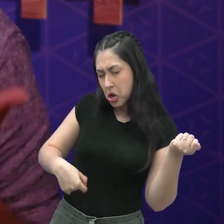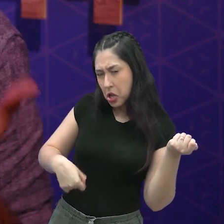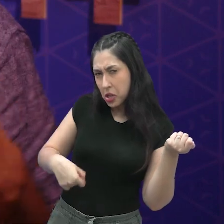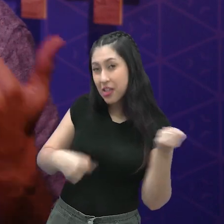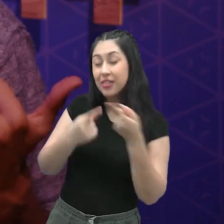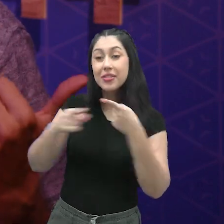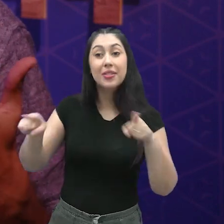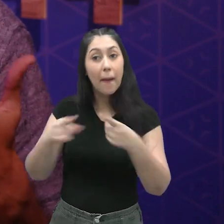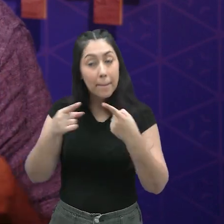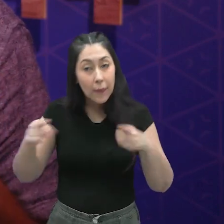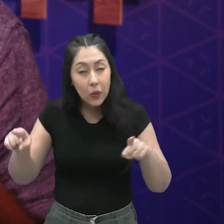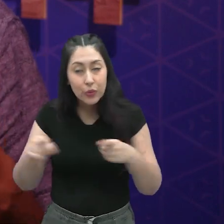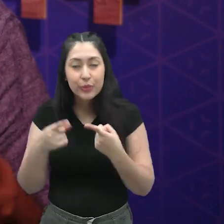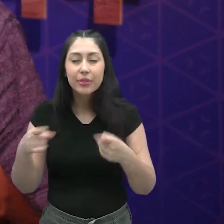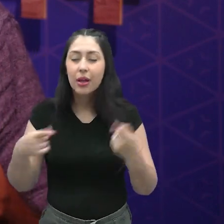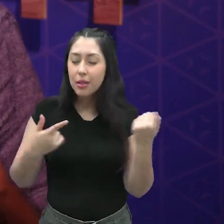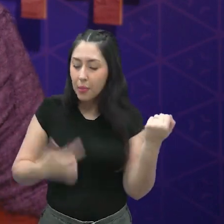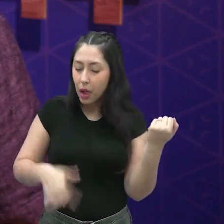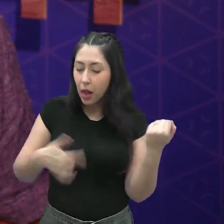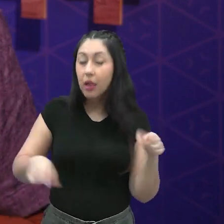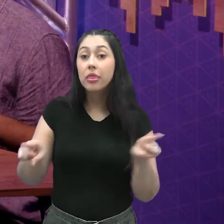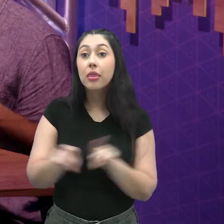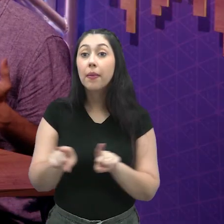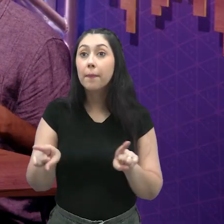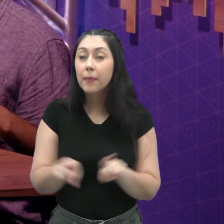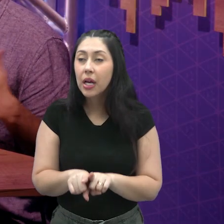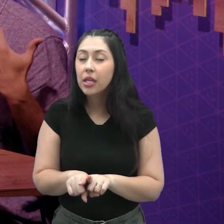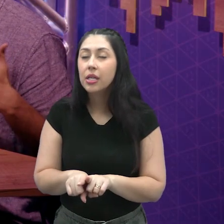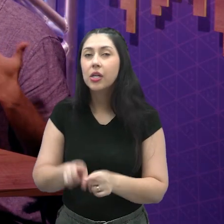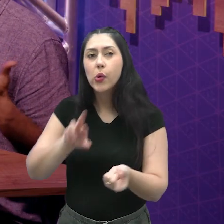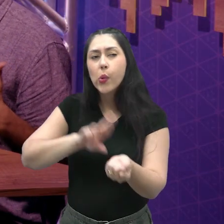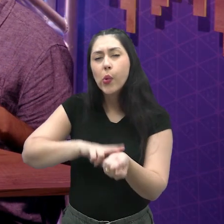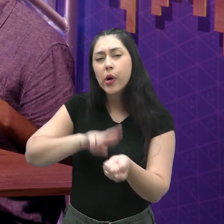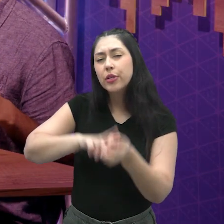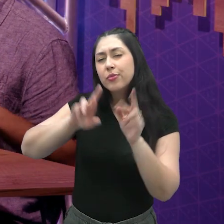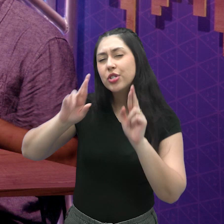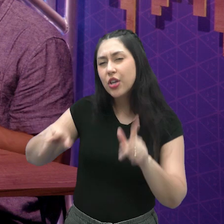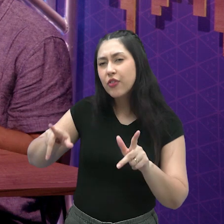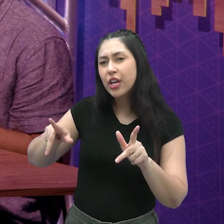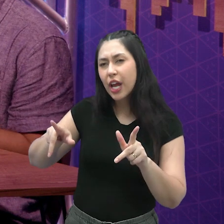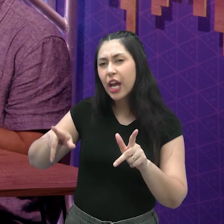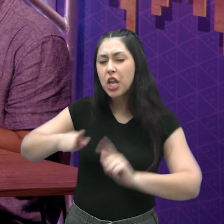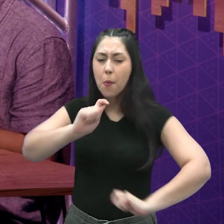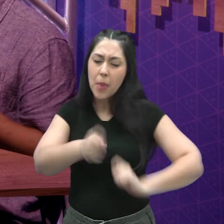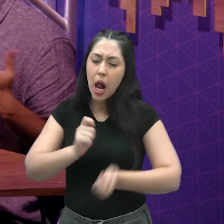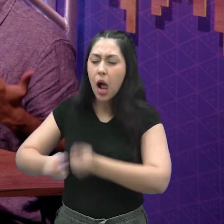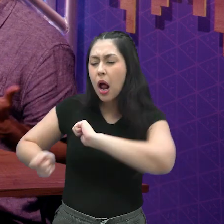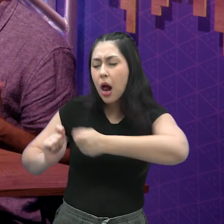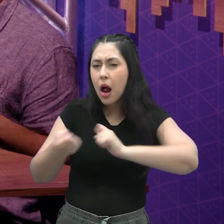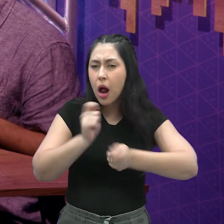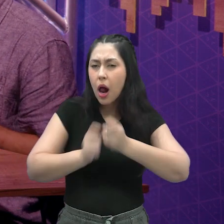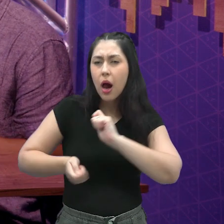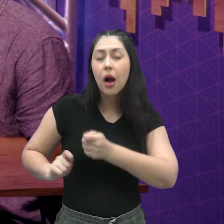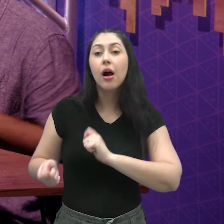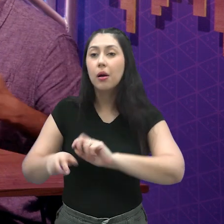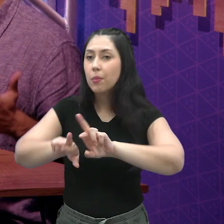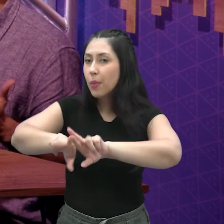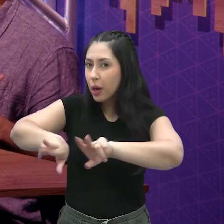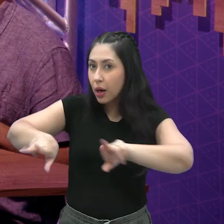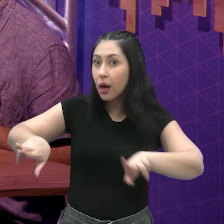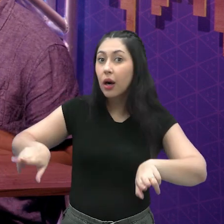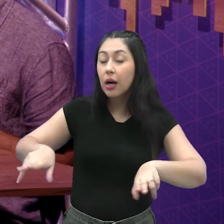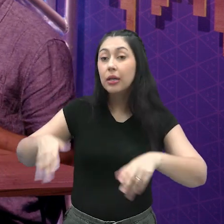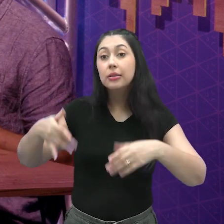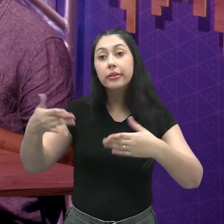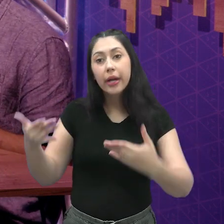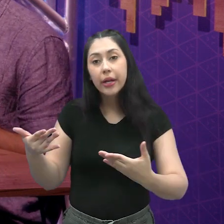mais guitarra na música sertaneja, vai ter um outro ritmo e um instrumental muito mais completo, bateria e tudo